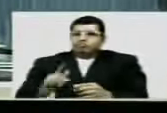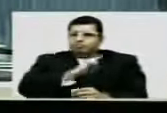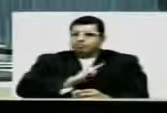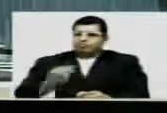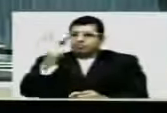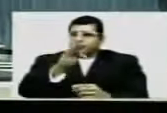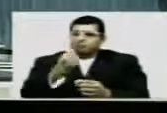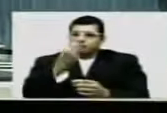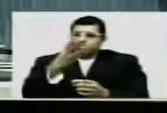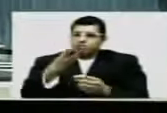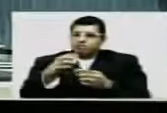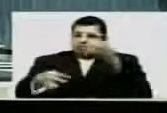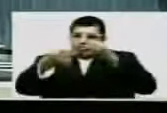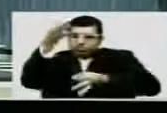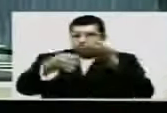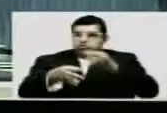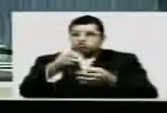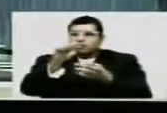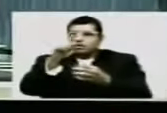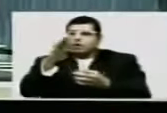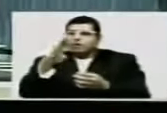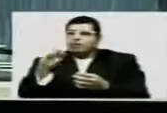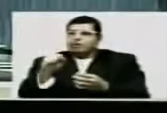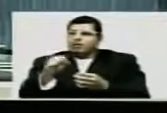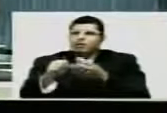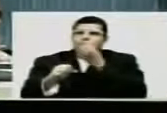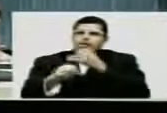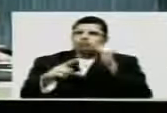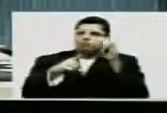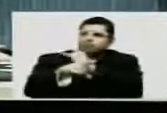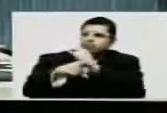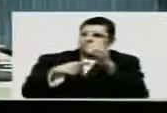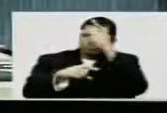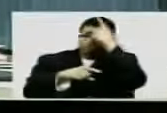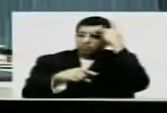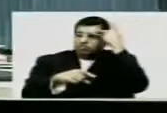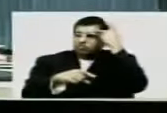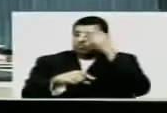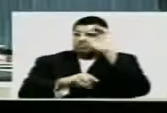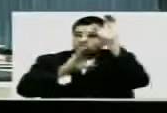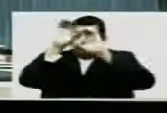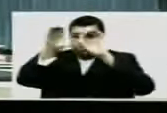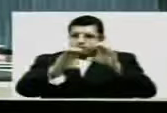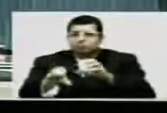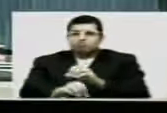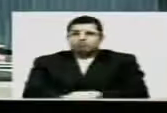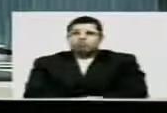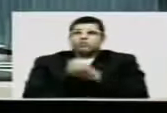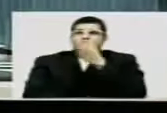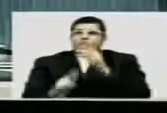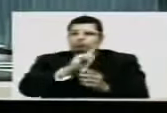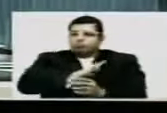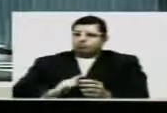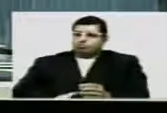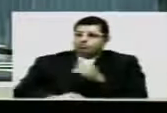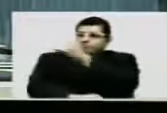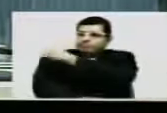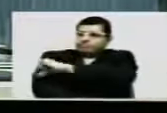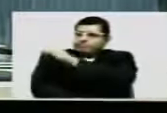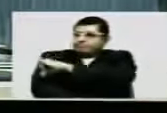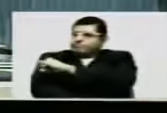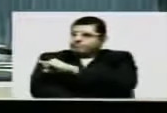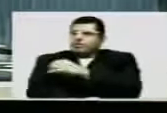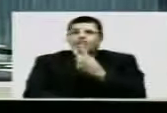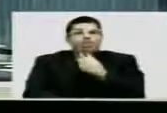federal quando está em jogo algo tão estratégico para o nosso povo e para a nossa região. O governador